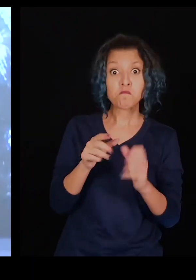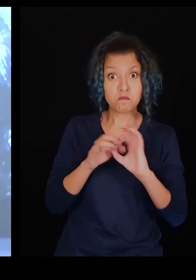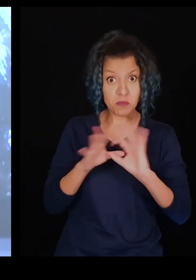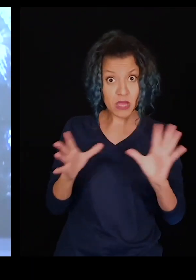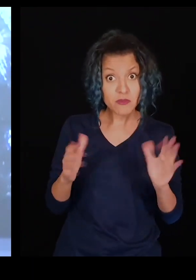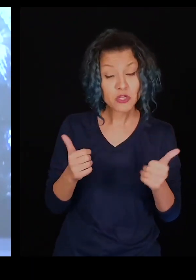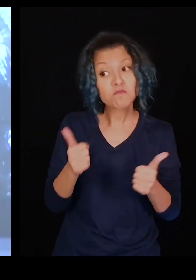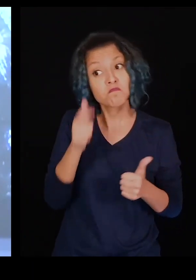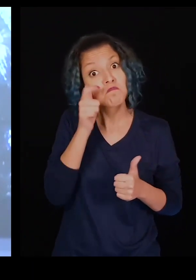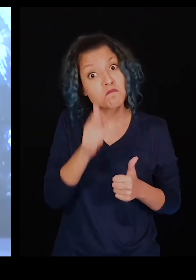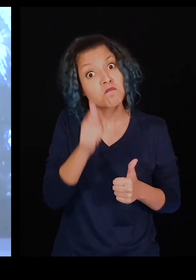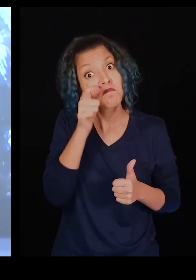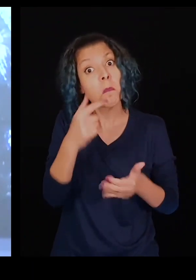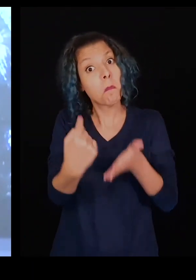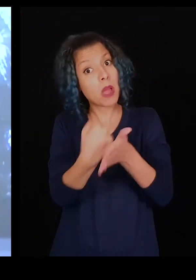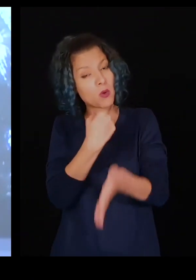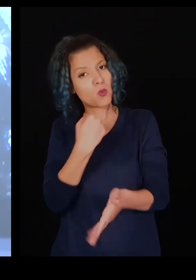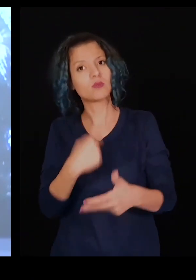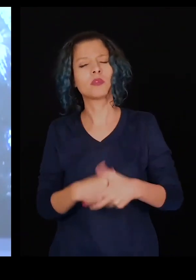acho que